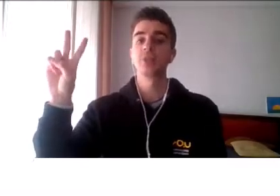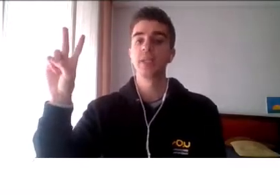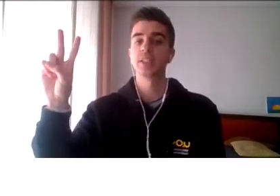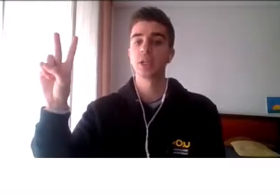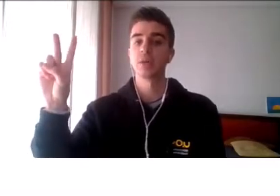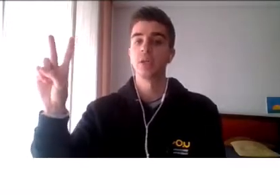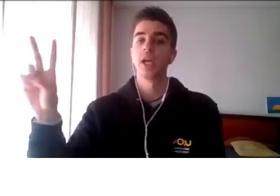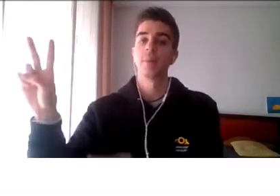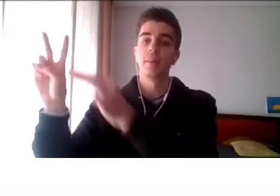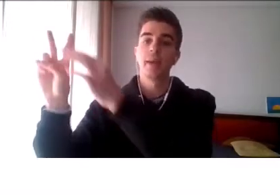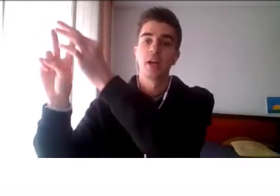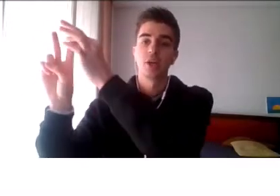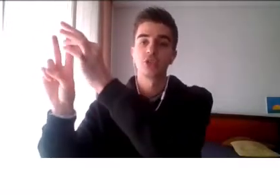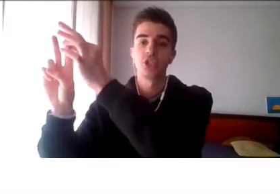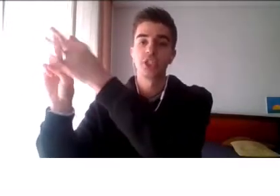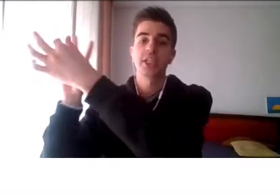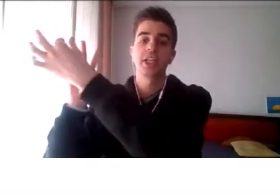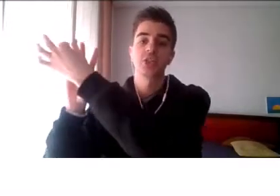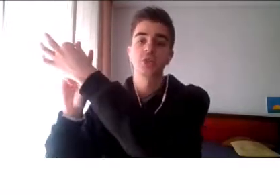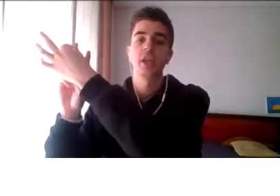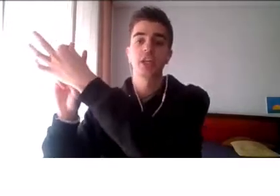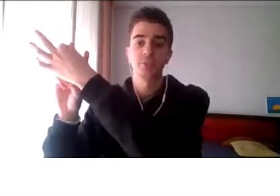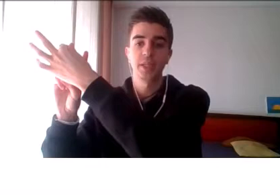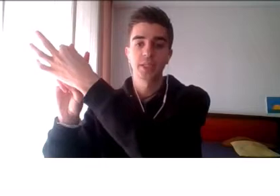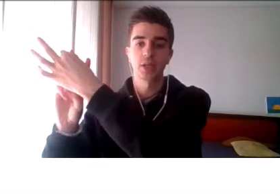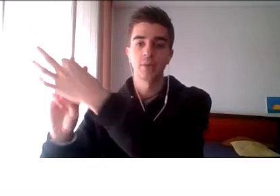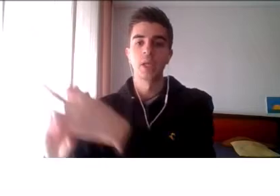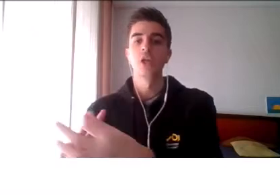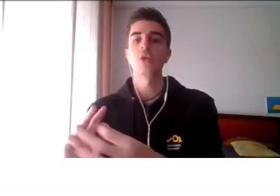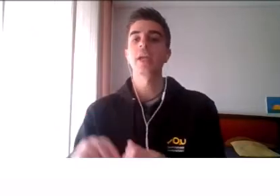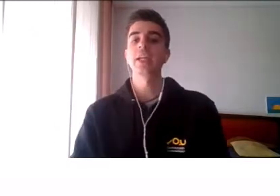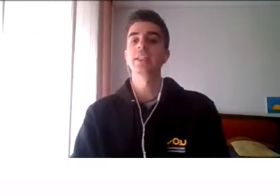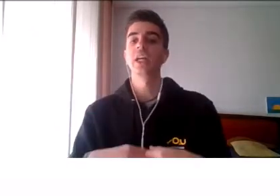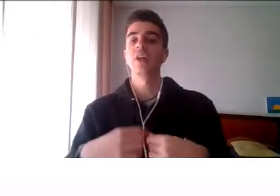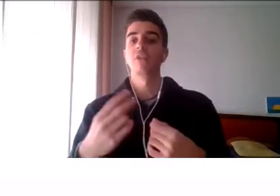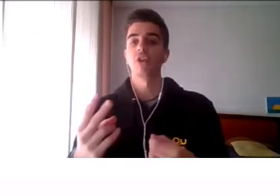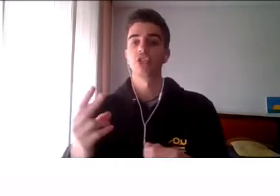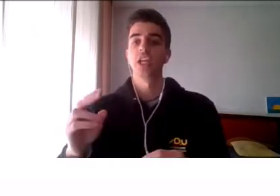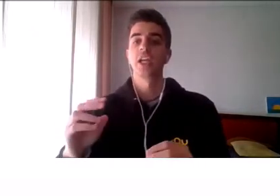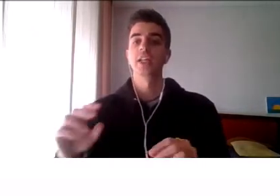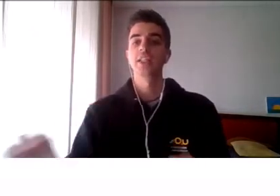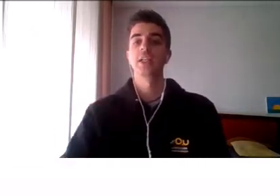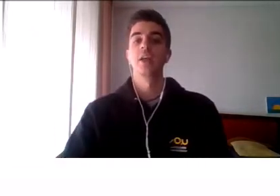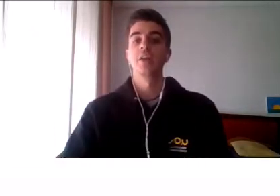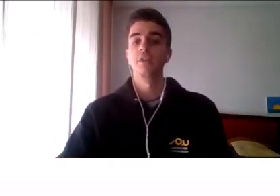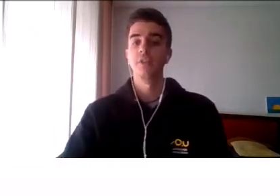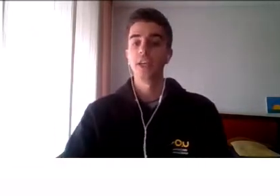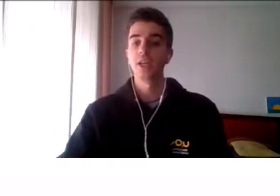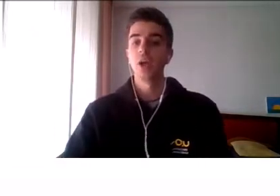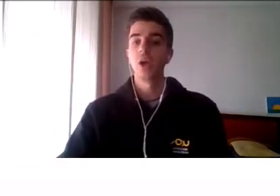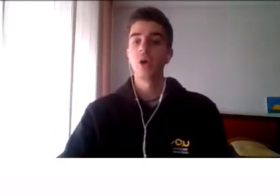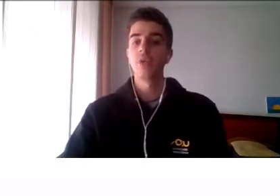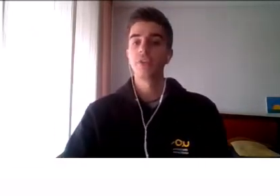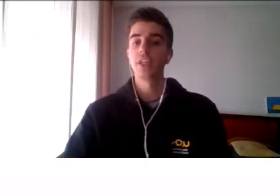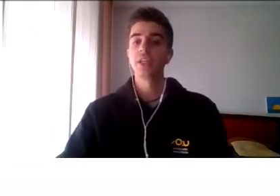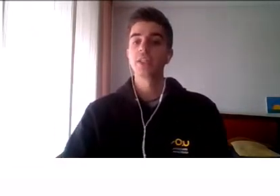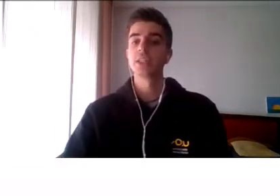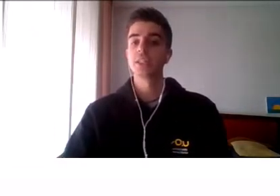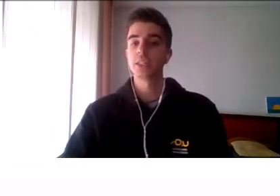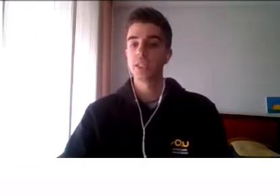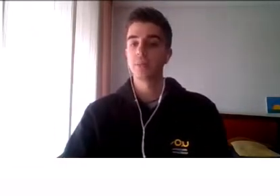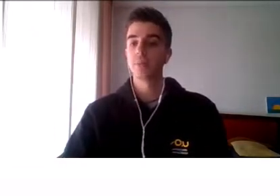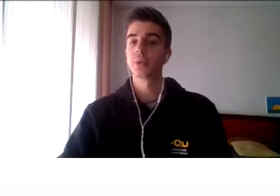a respiração. A primeira é a consciência, a segunda é a respiração. E o que é que quer dizer voz? Quer dizer ver,